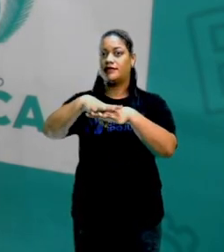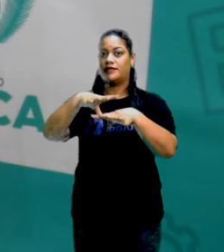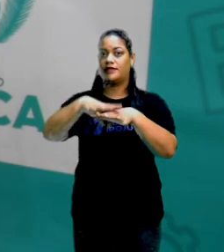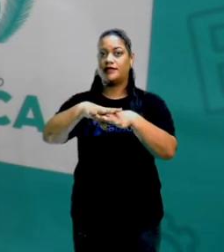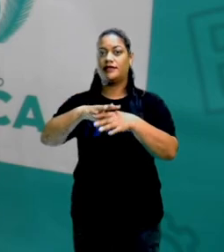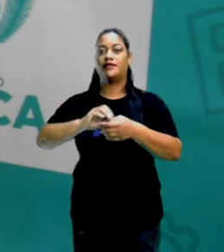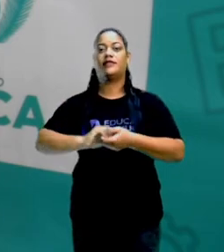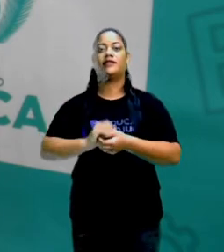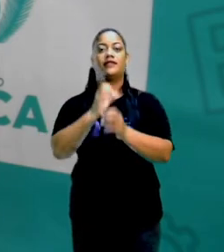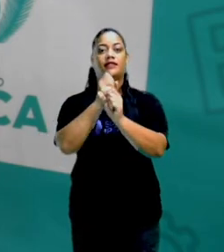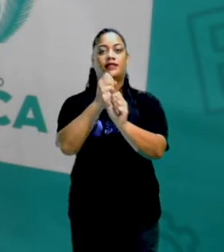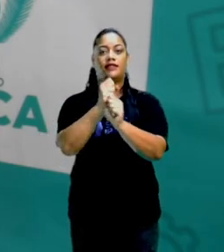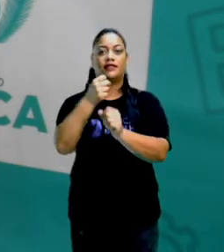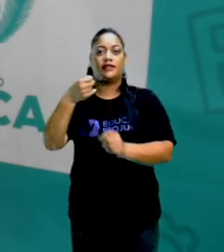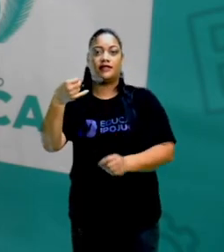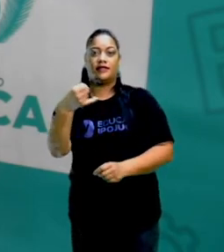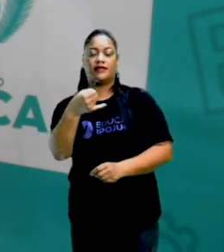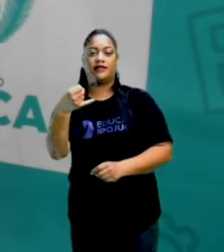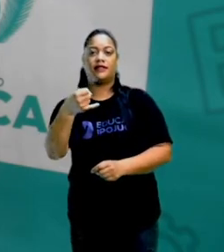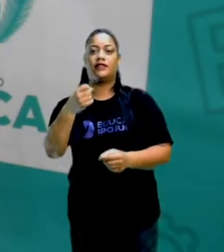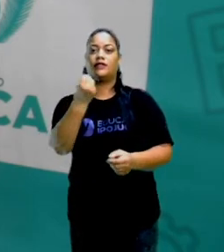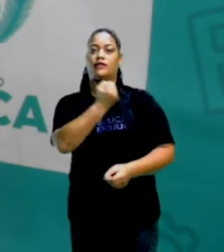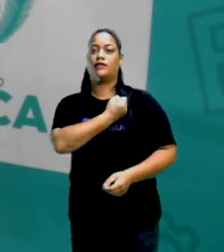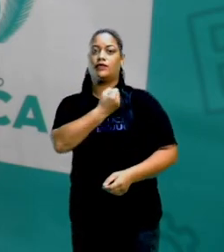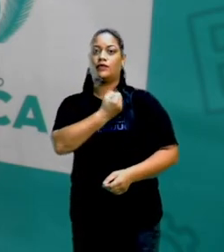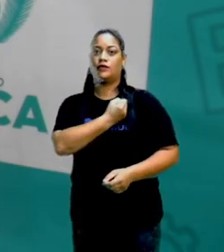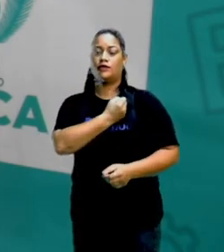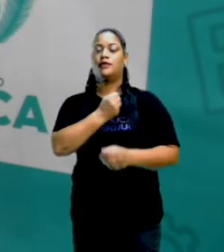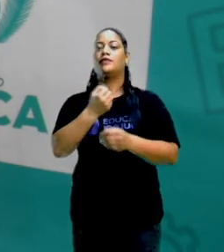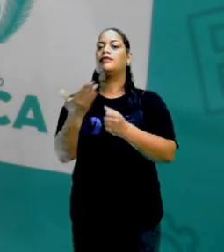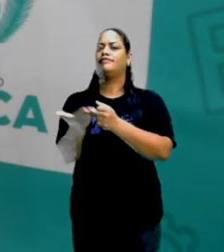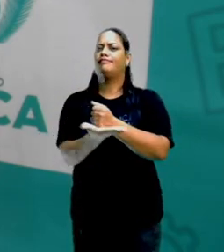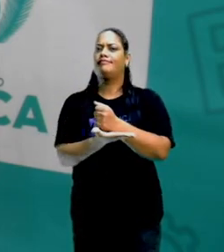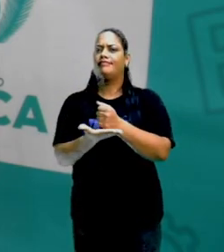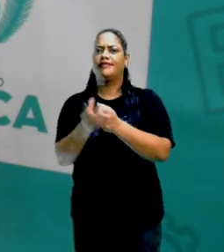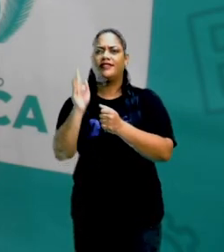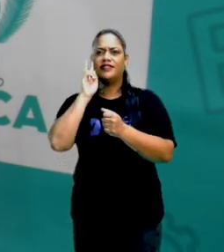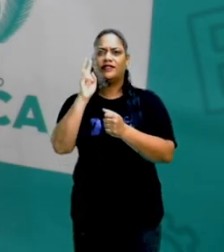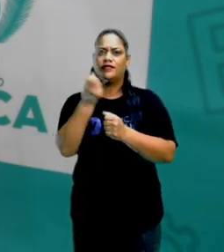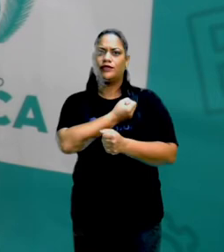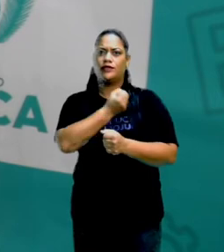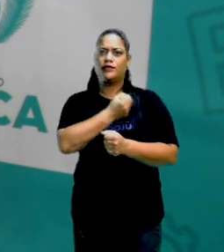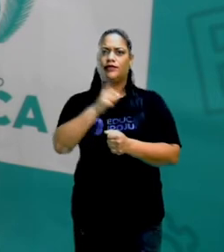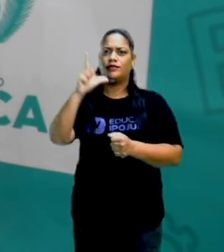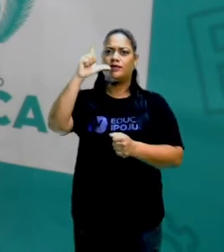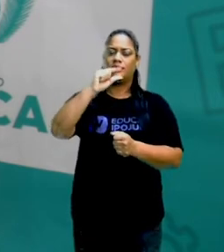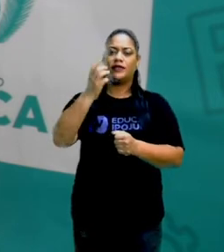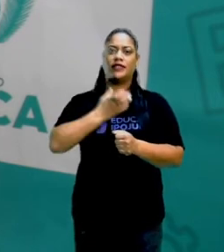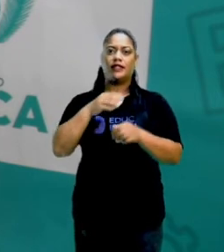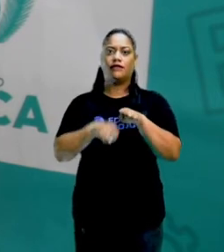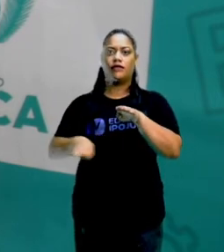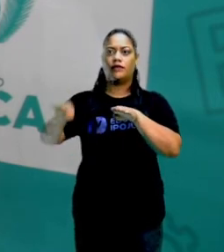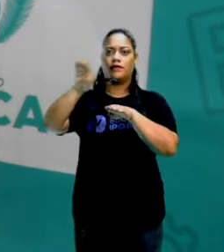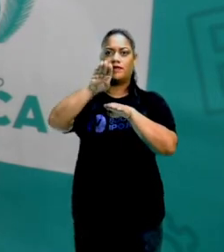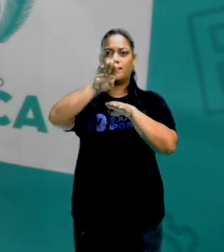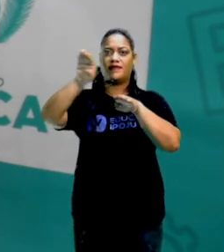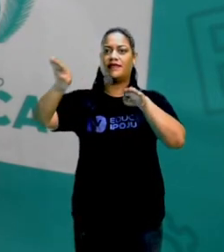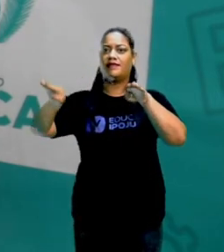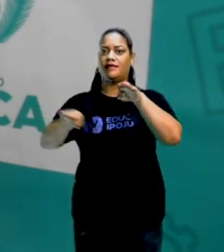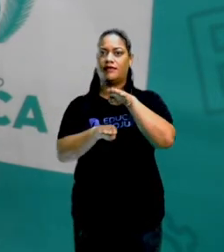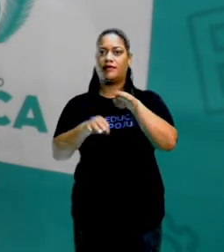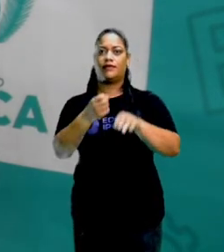adição, tanto com a subtração, com números menores, e perceber que houve um aumento e houve uma